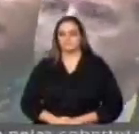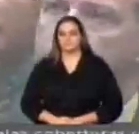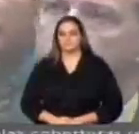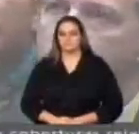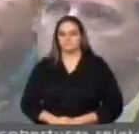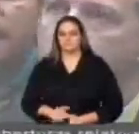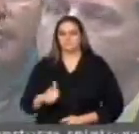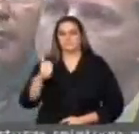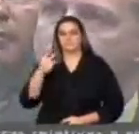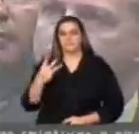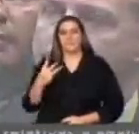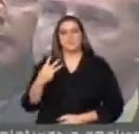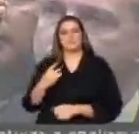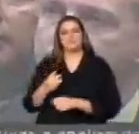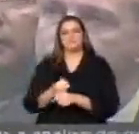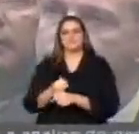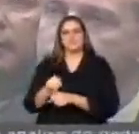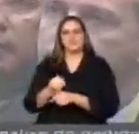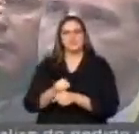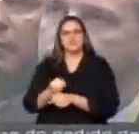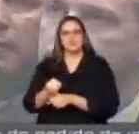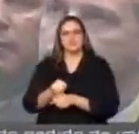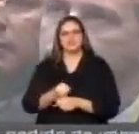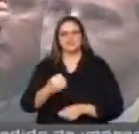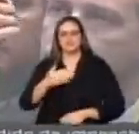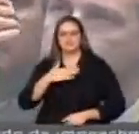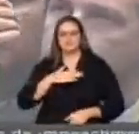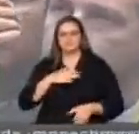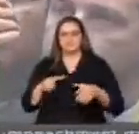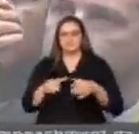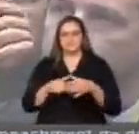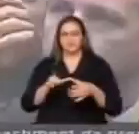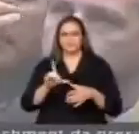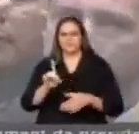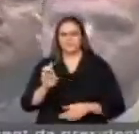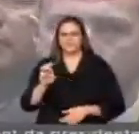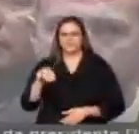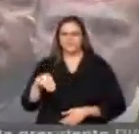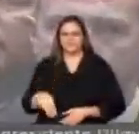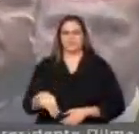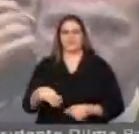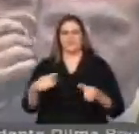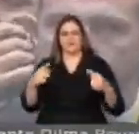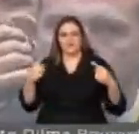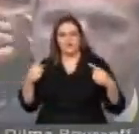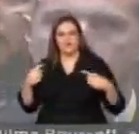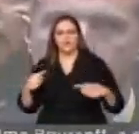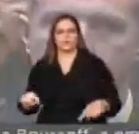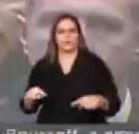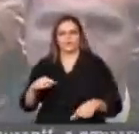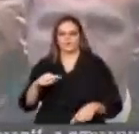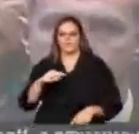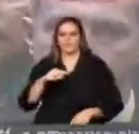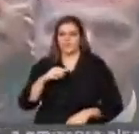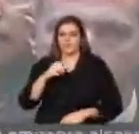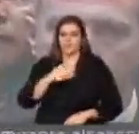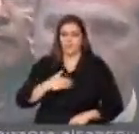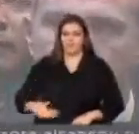Durante 13 anos, o meu Partido Democratas fez oposição ao